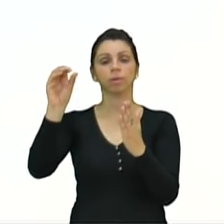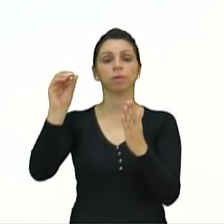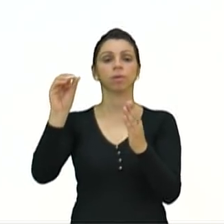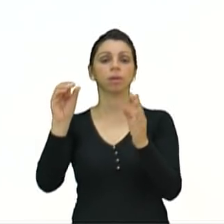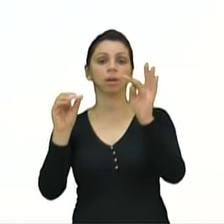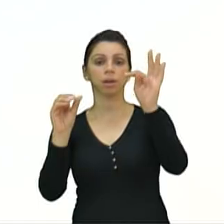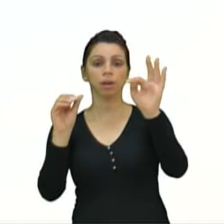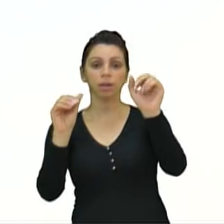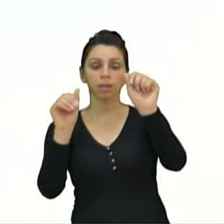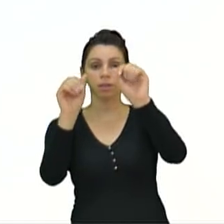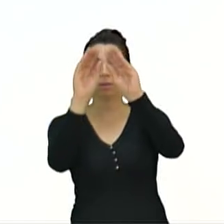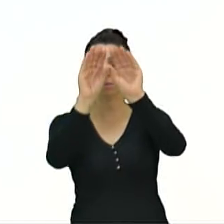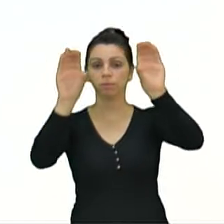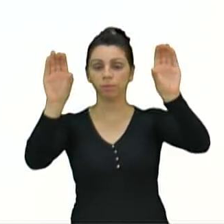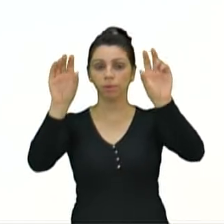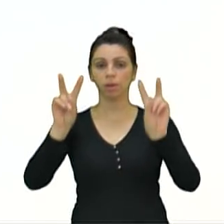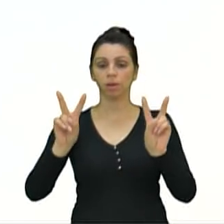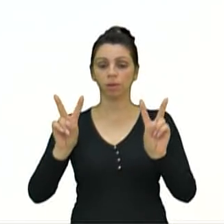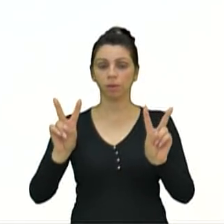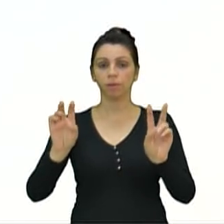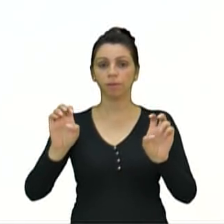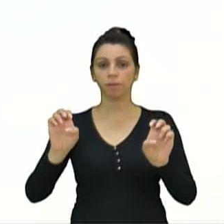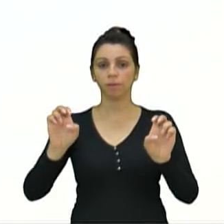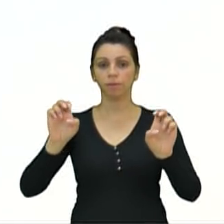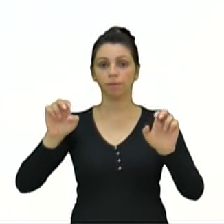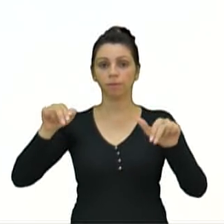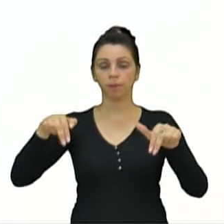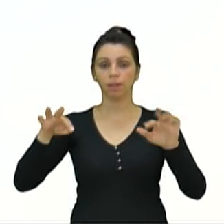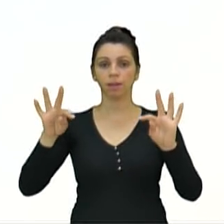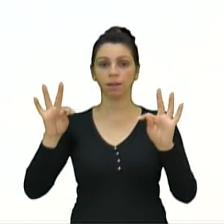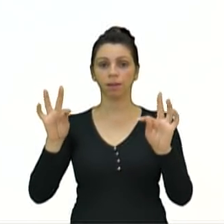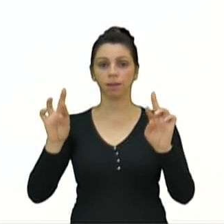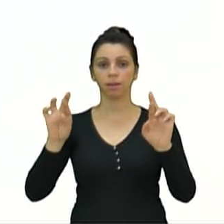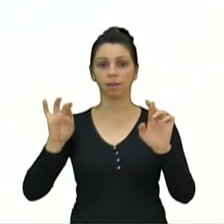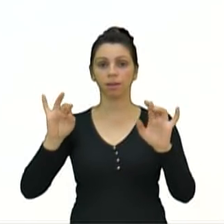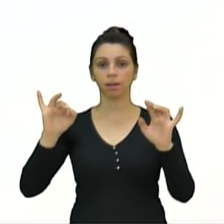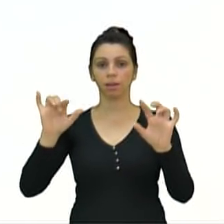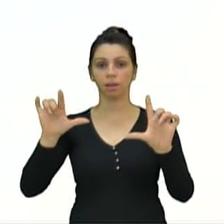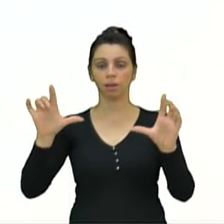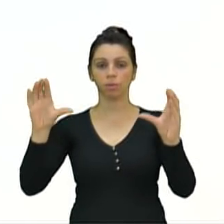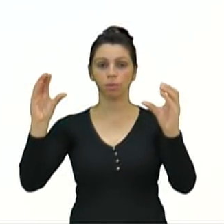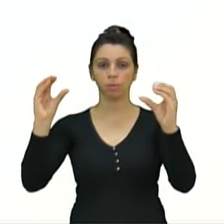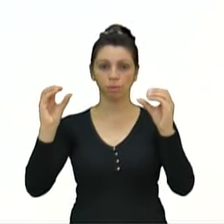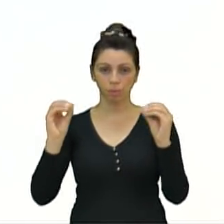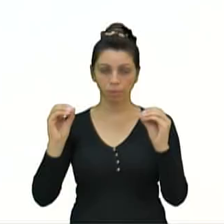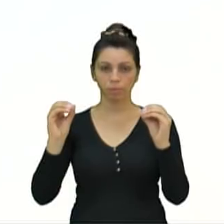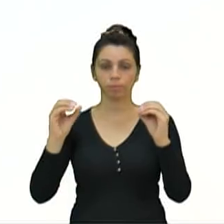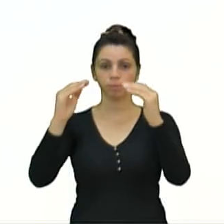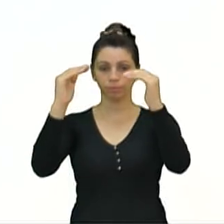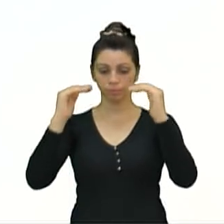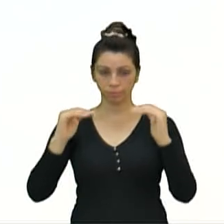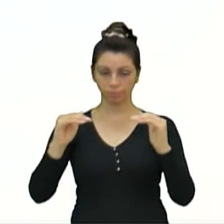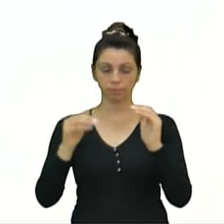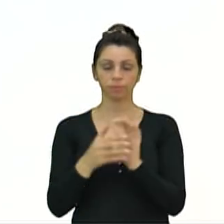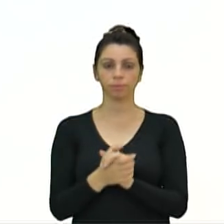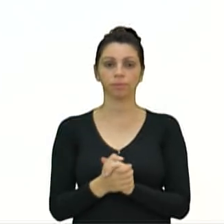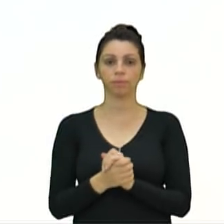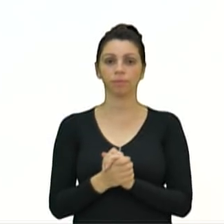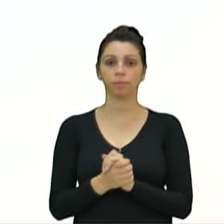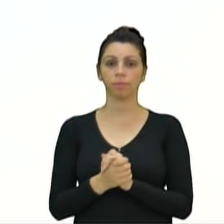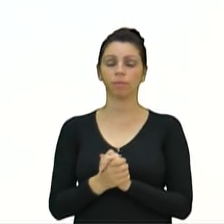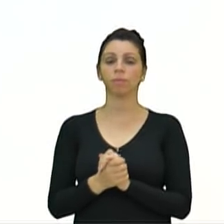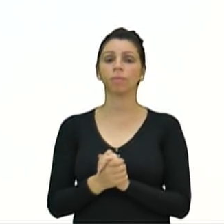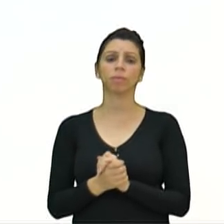do coração e os ventrículos as inferiores. Nós vimos ainda que entre um átrio e